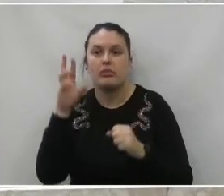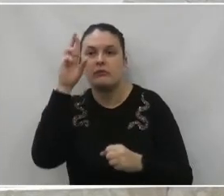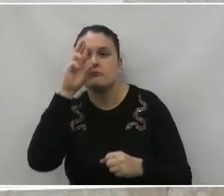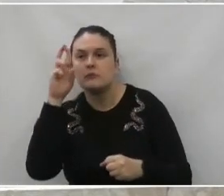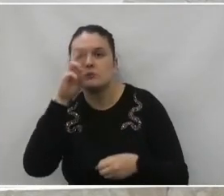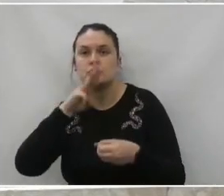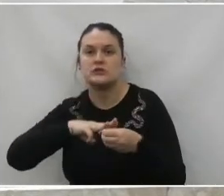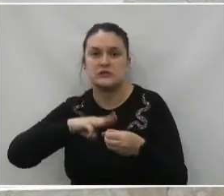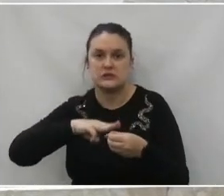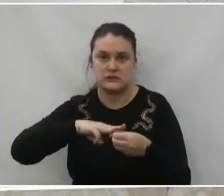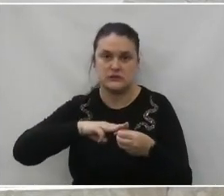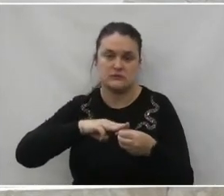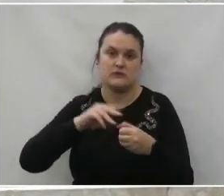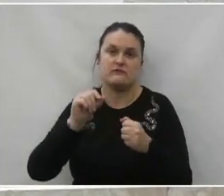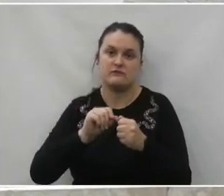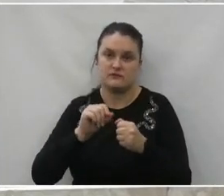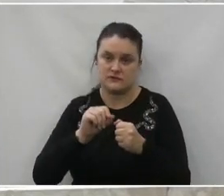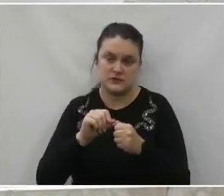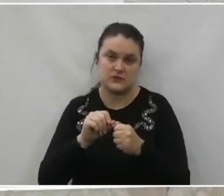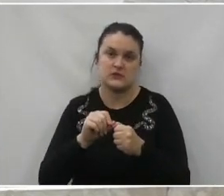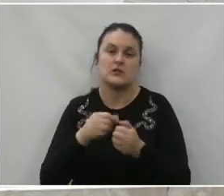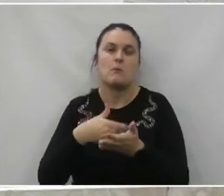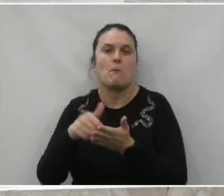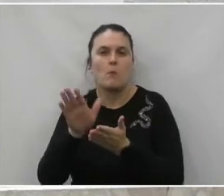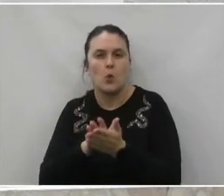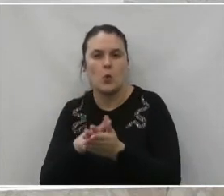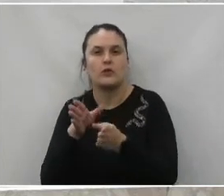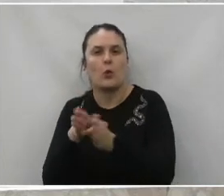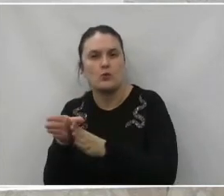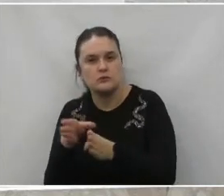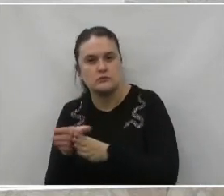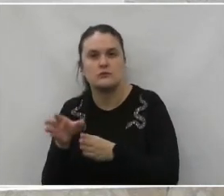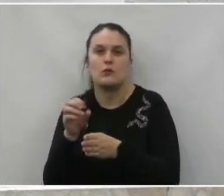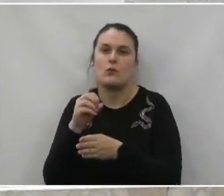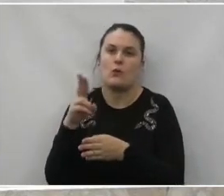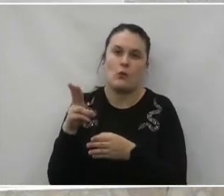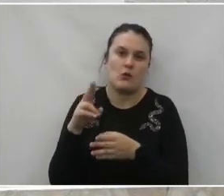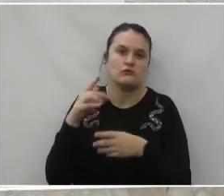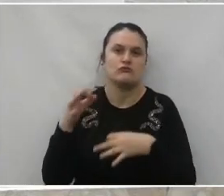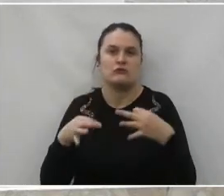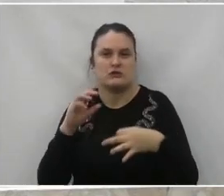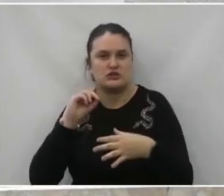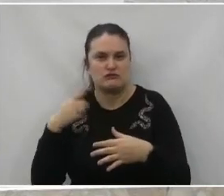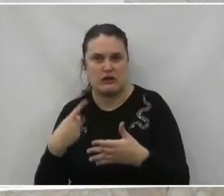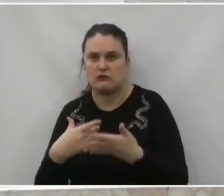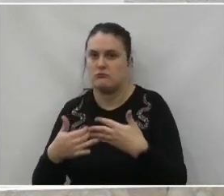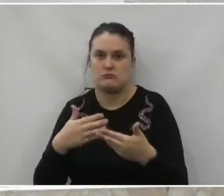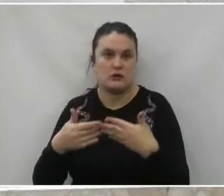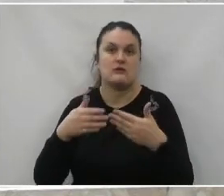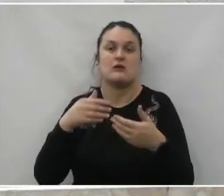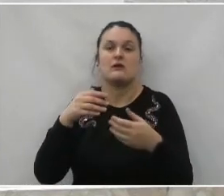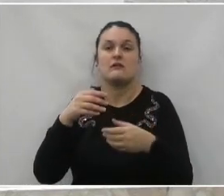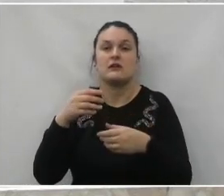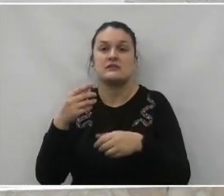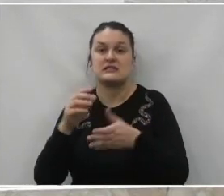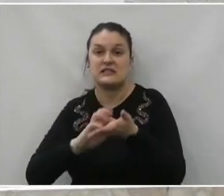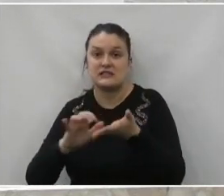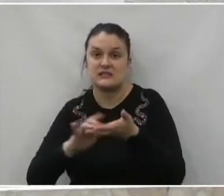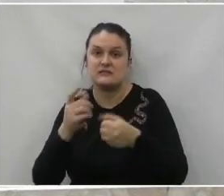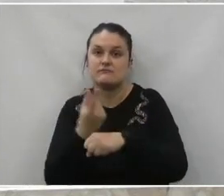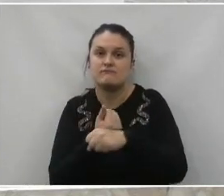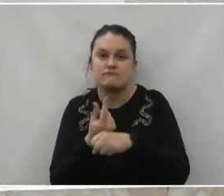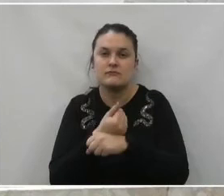fiscalização municipal e a aplicação das respectivas penalidades dar-se-á pela Secretaria Municipal de Finanças, através